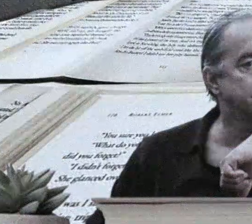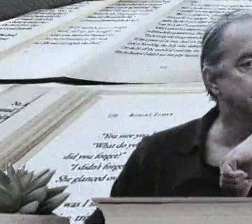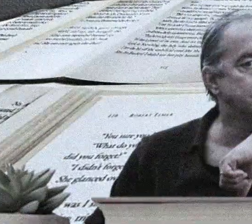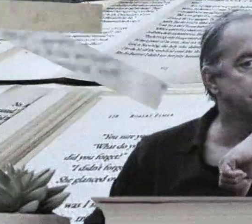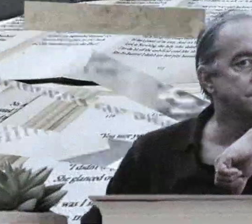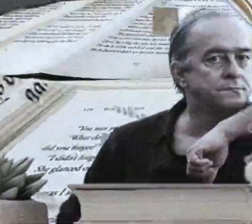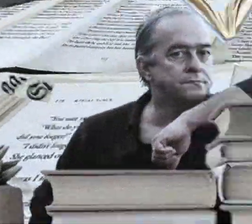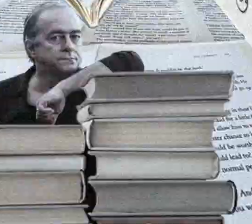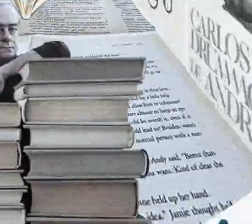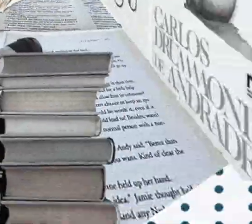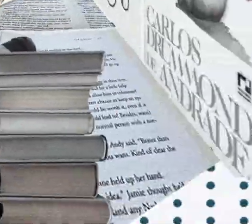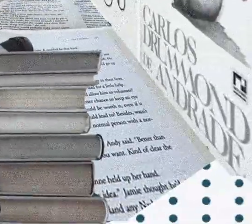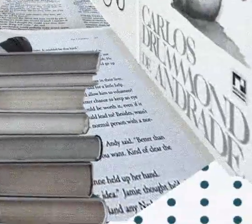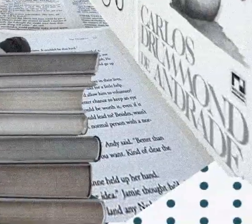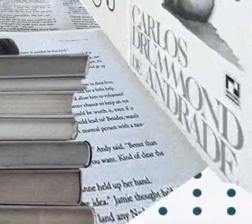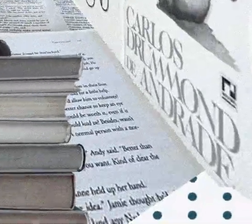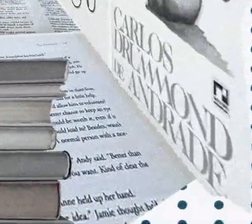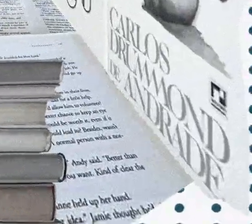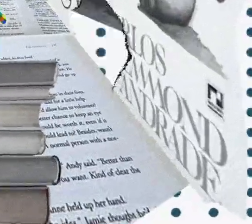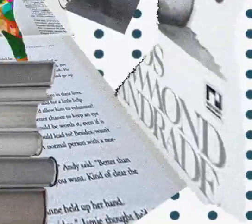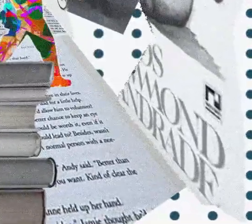Biblioteca.